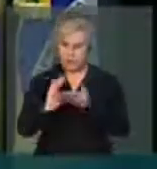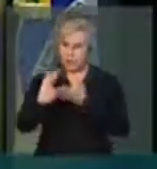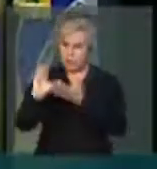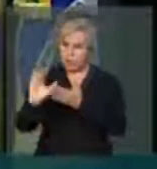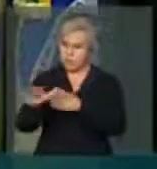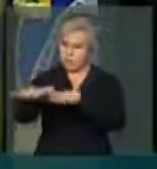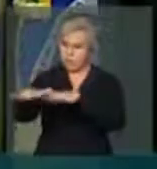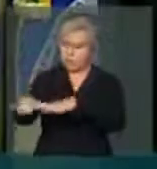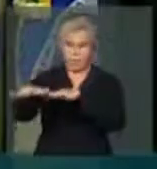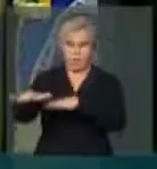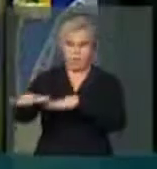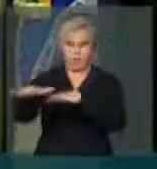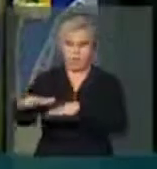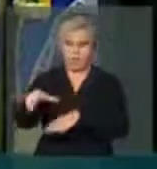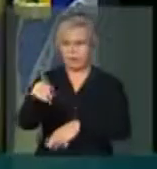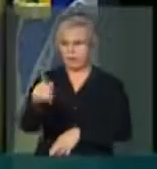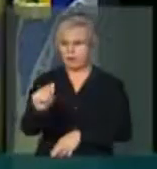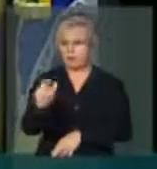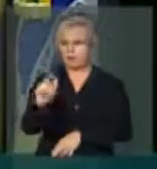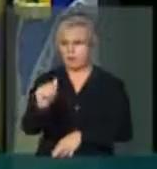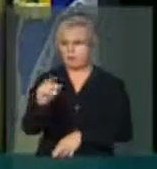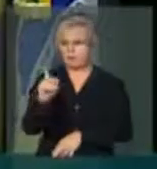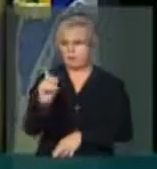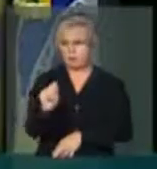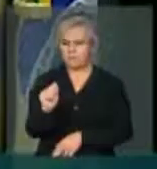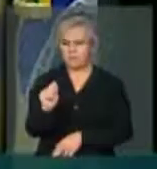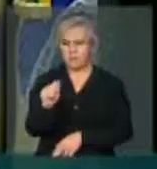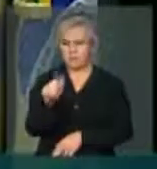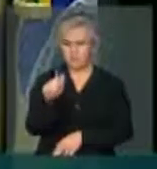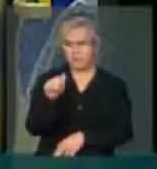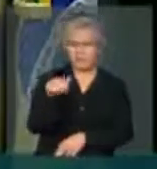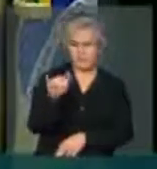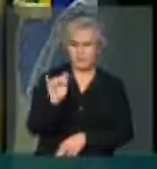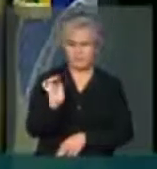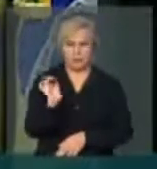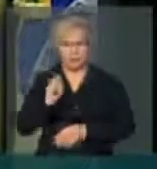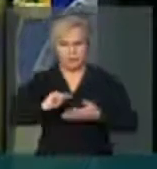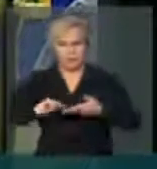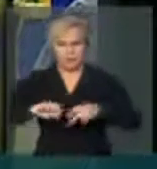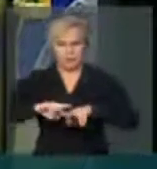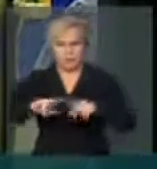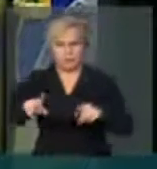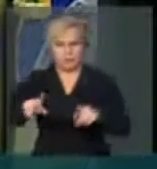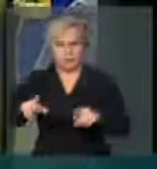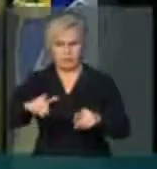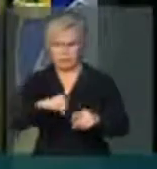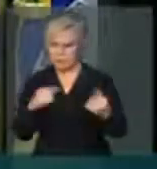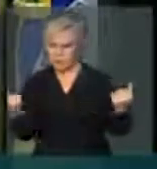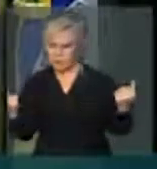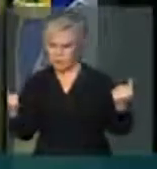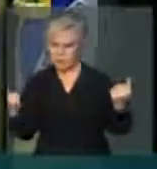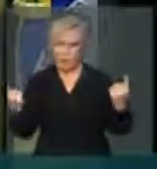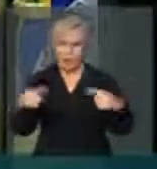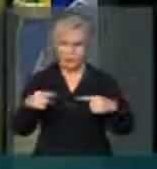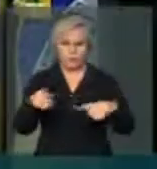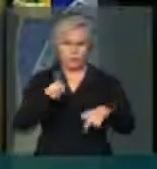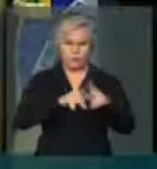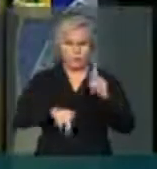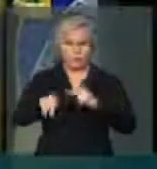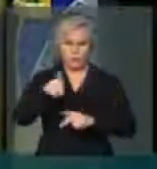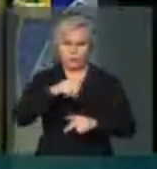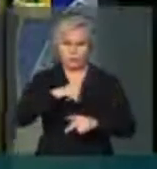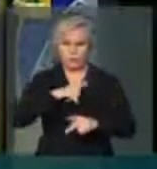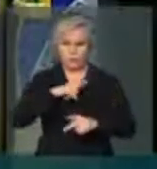uma parada que vem de confronto àqueles que têm seus fundamentos baseados na sua